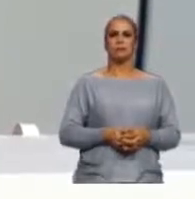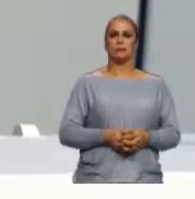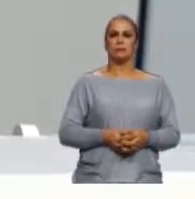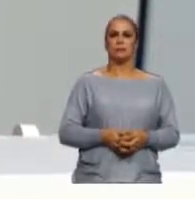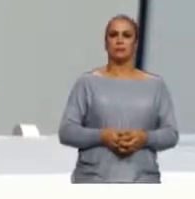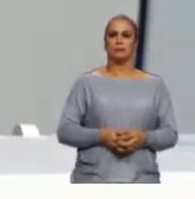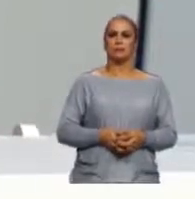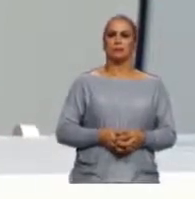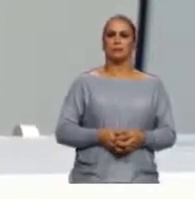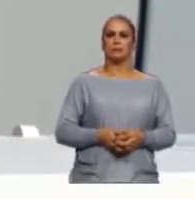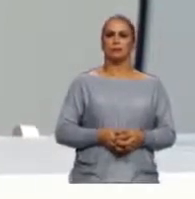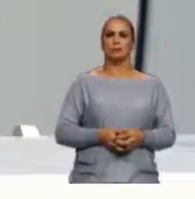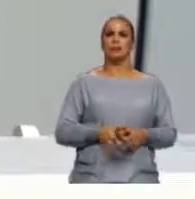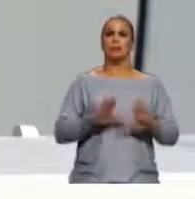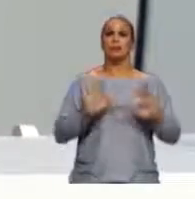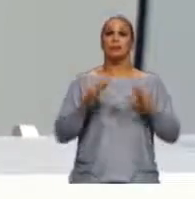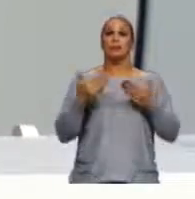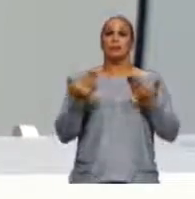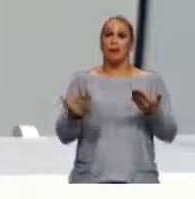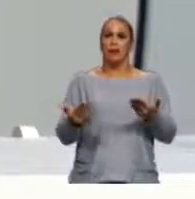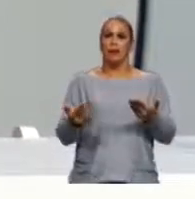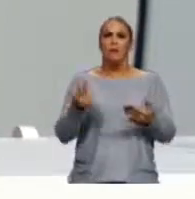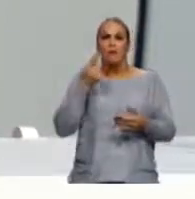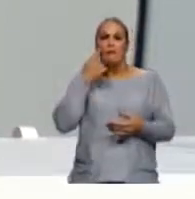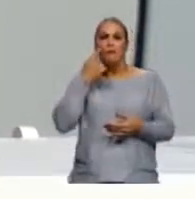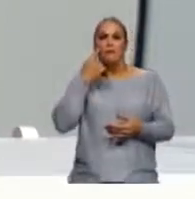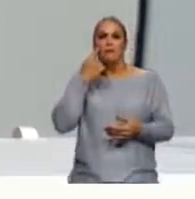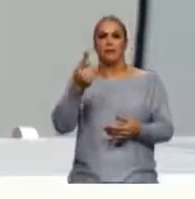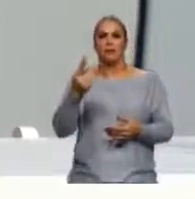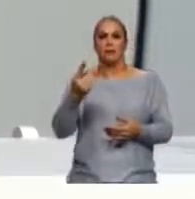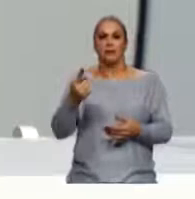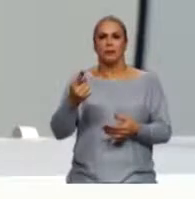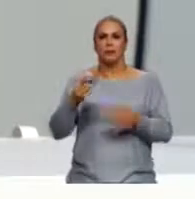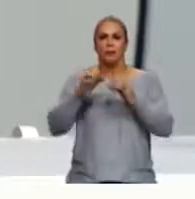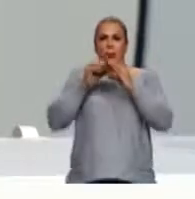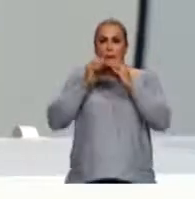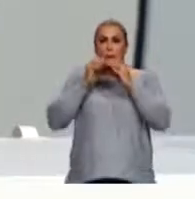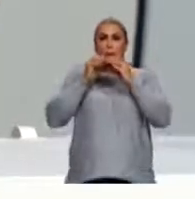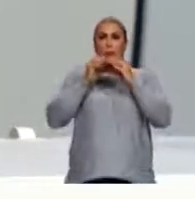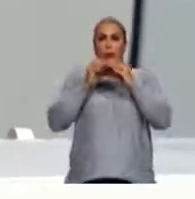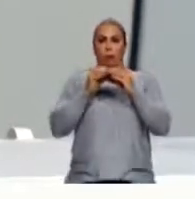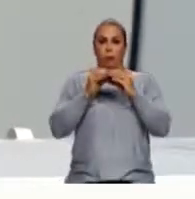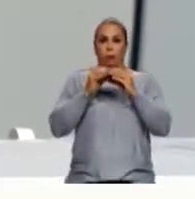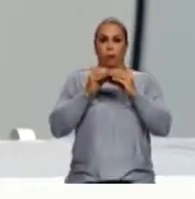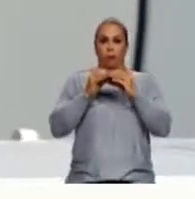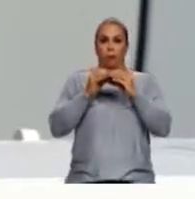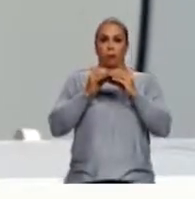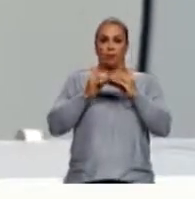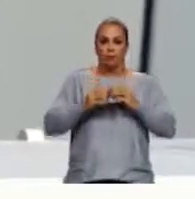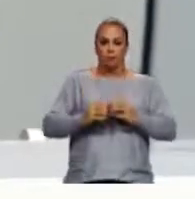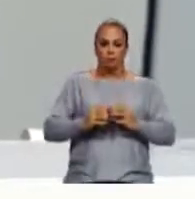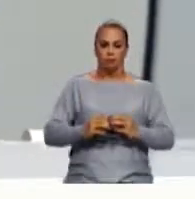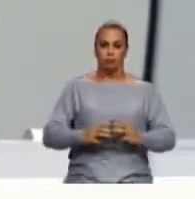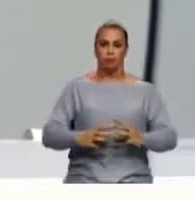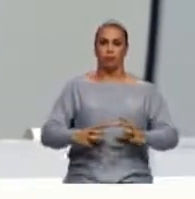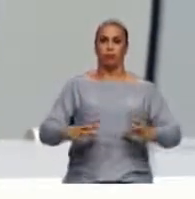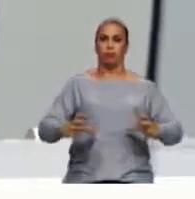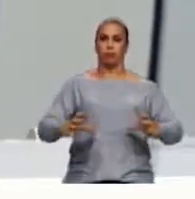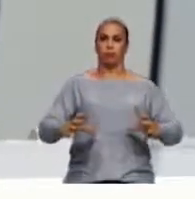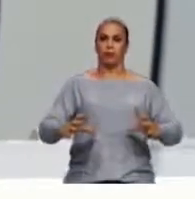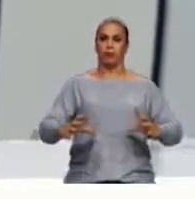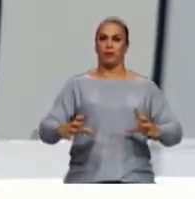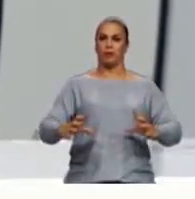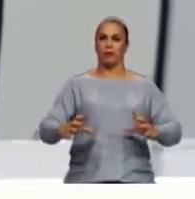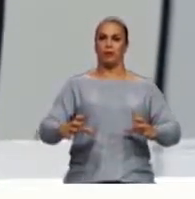Então, o momento que você sopra, o diafragma, ele distende e tem momentos que ele